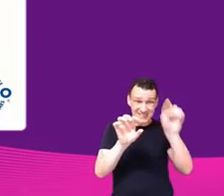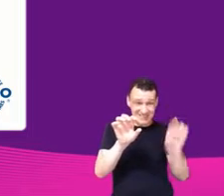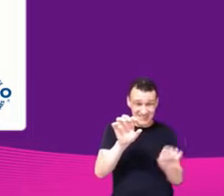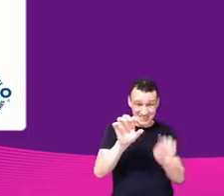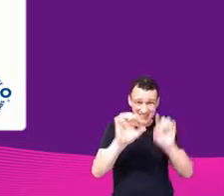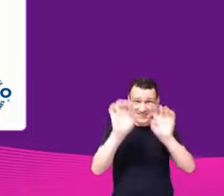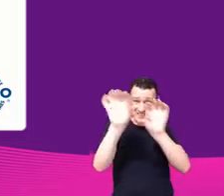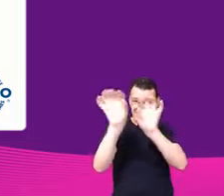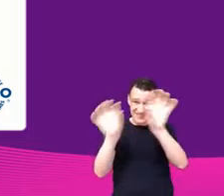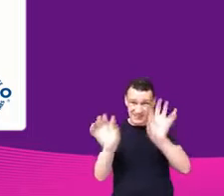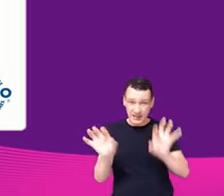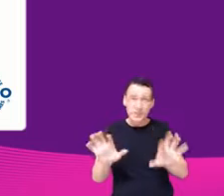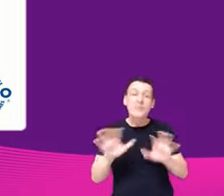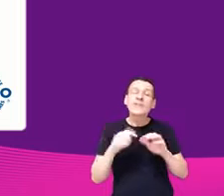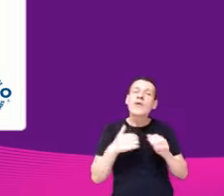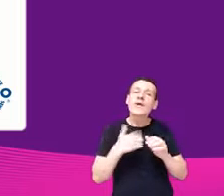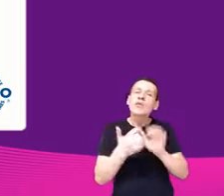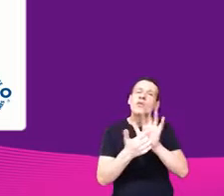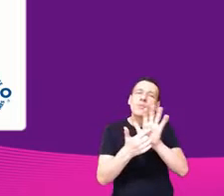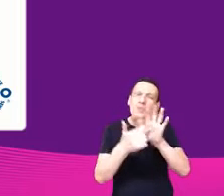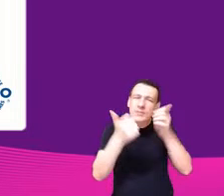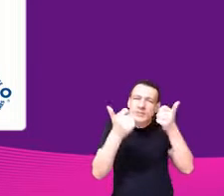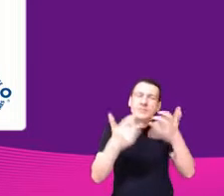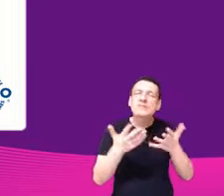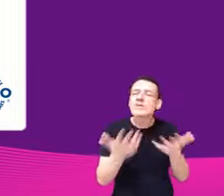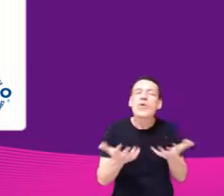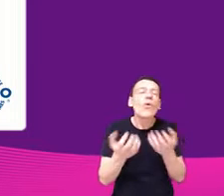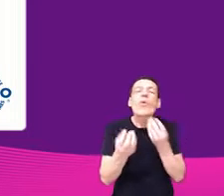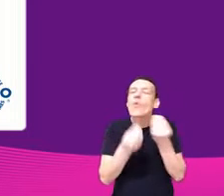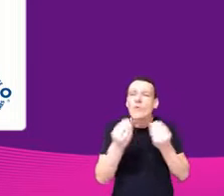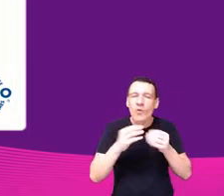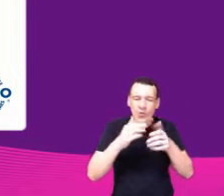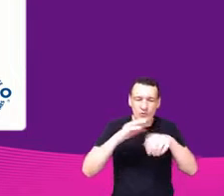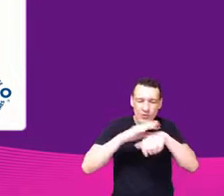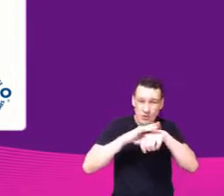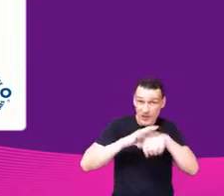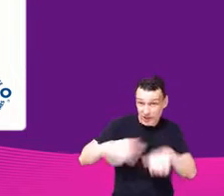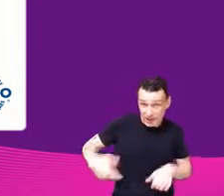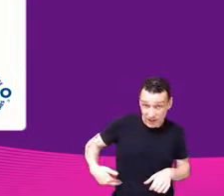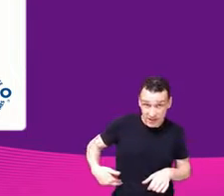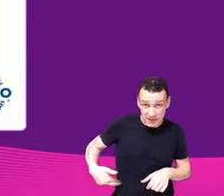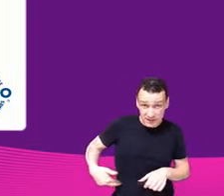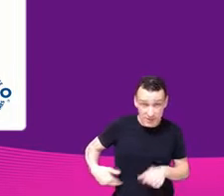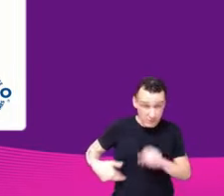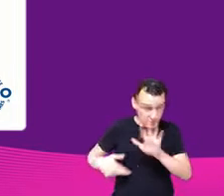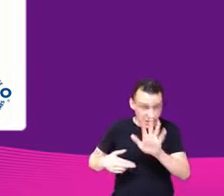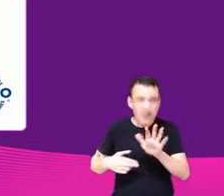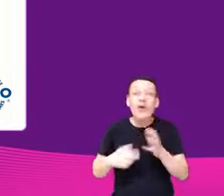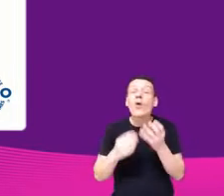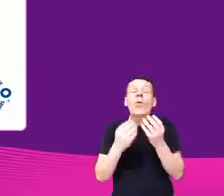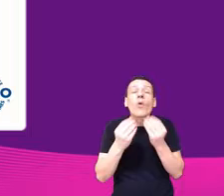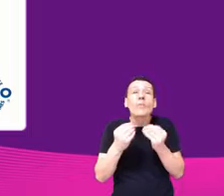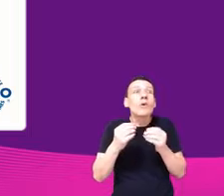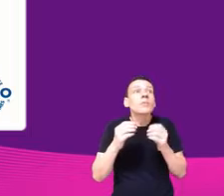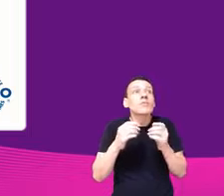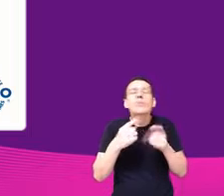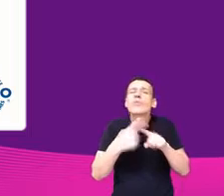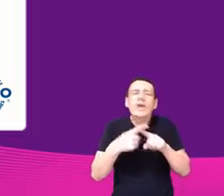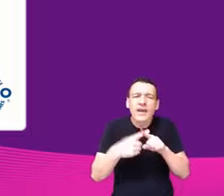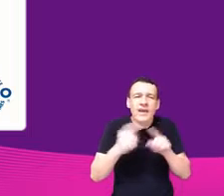a doença renal crônica, ela multiplica esse risco, né? Por exemplo, se você pega, do ponto de vista